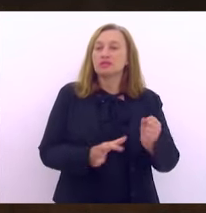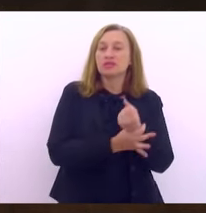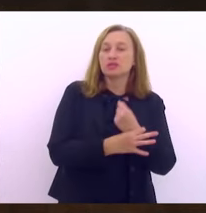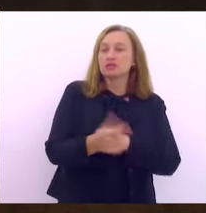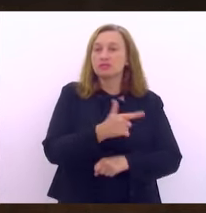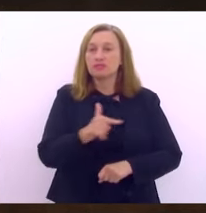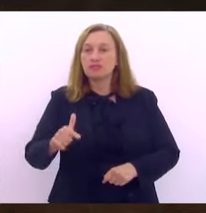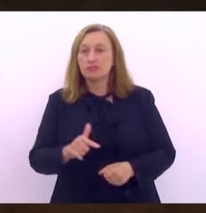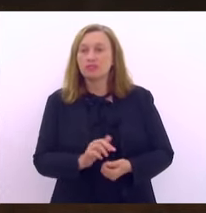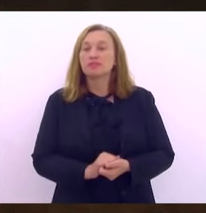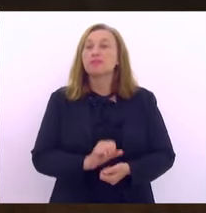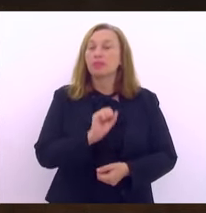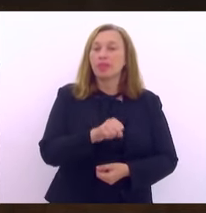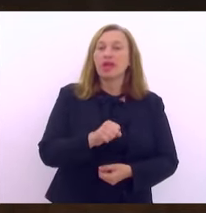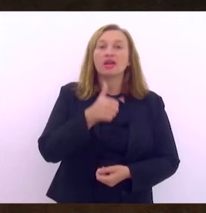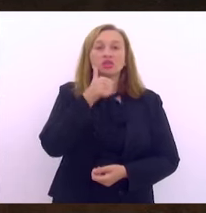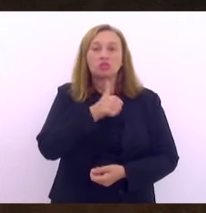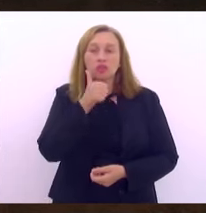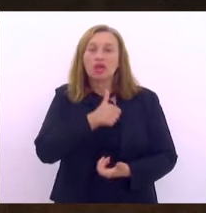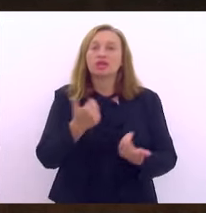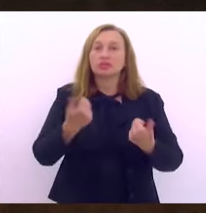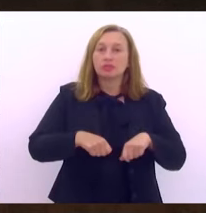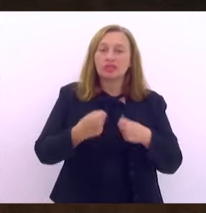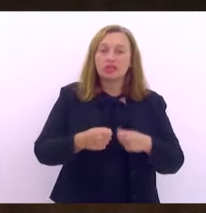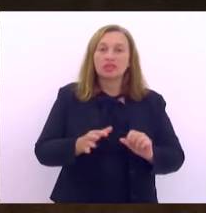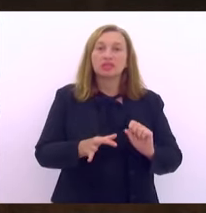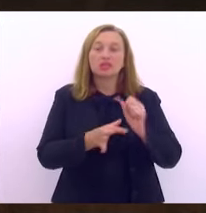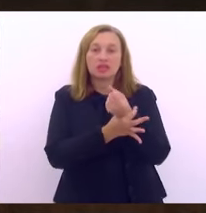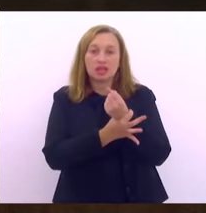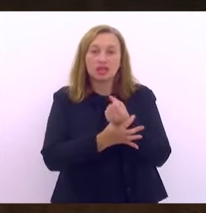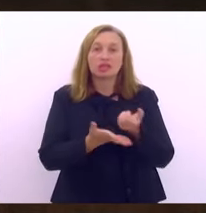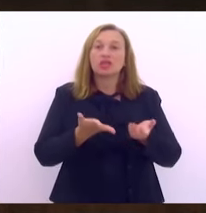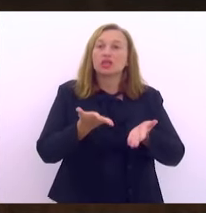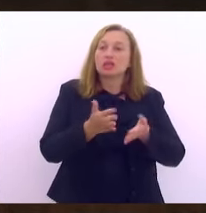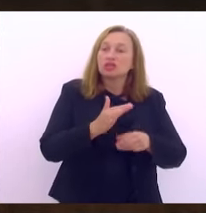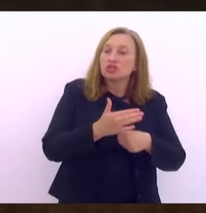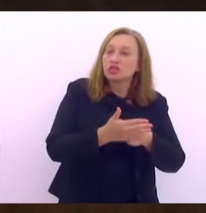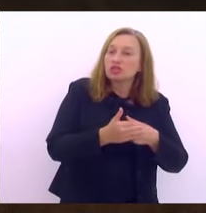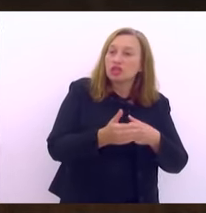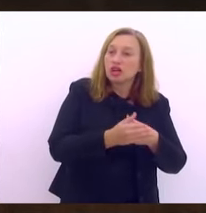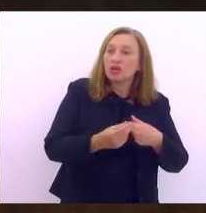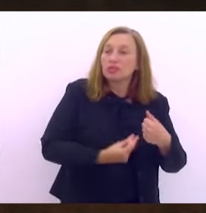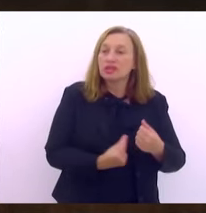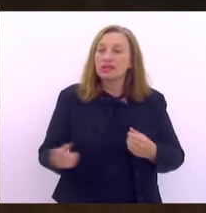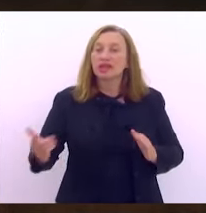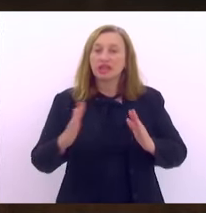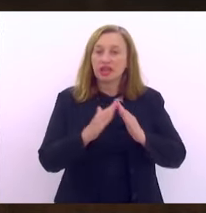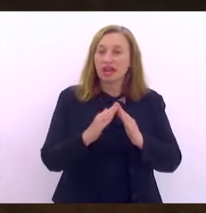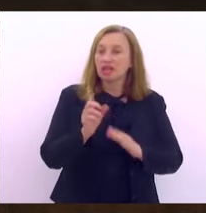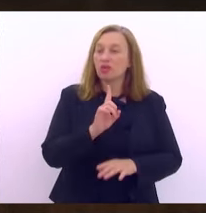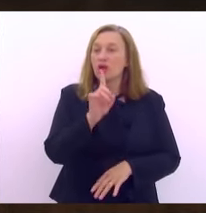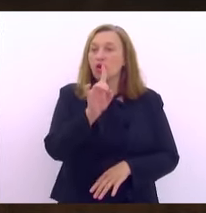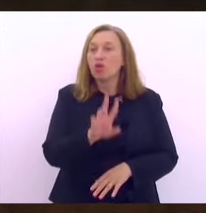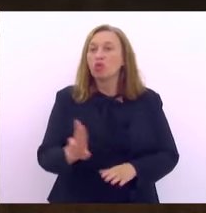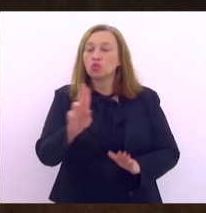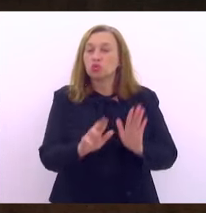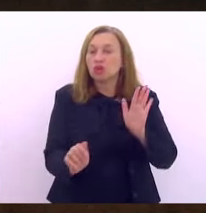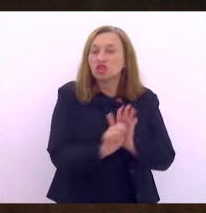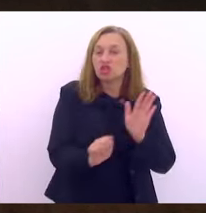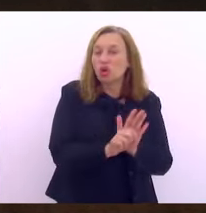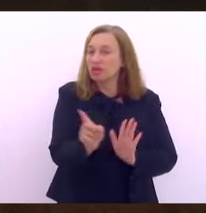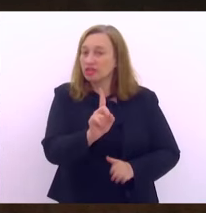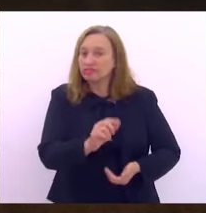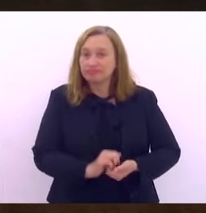sim, são as mulheres que precisam de segurança, de tranquilidade para sair das suas casas. Não são usuários de tráfico de droga,